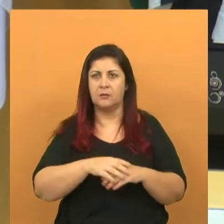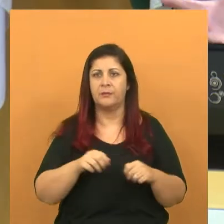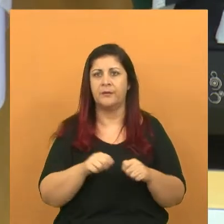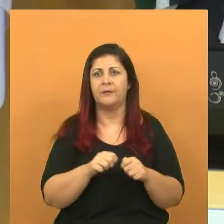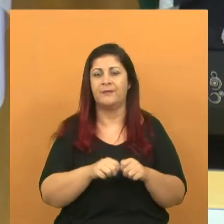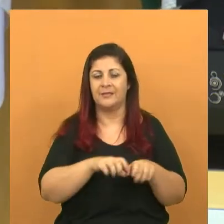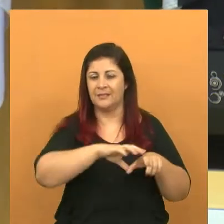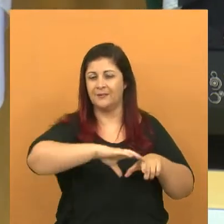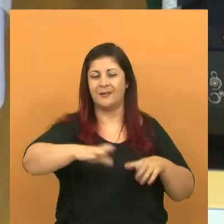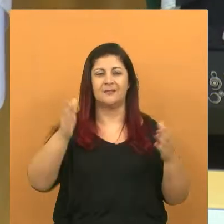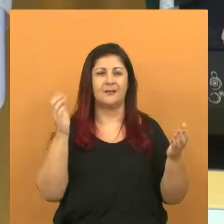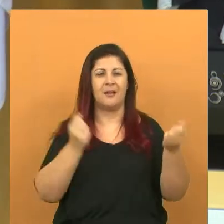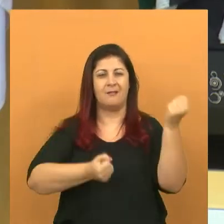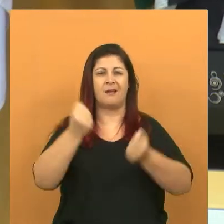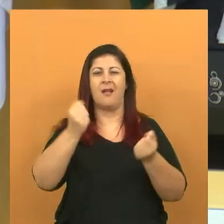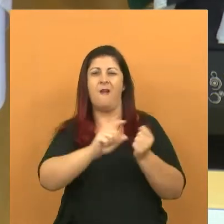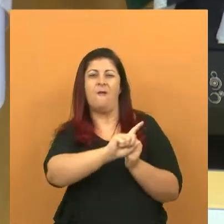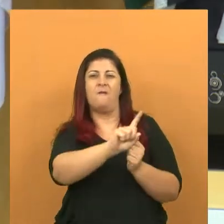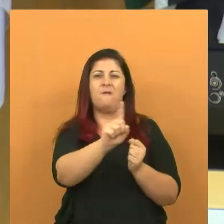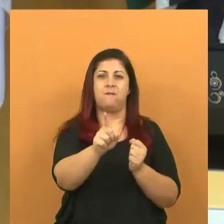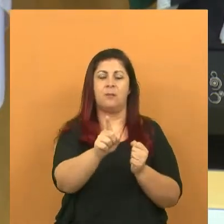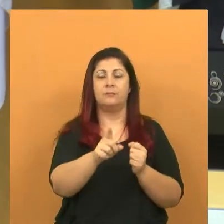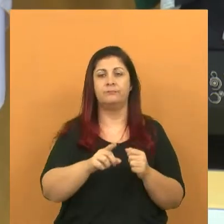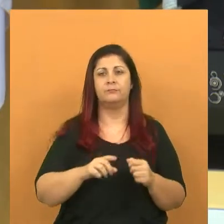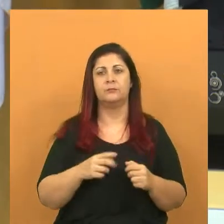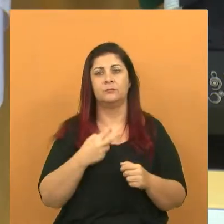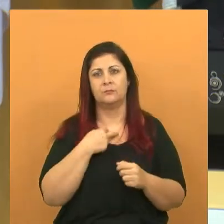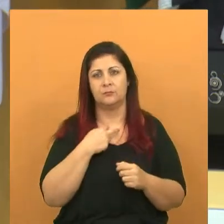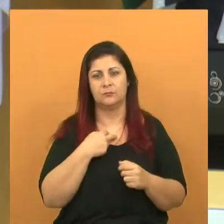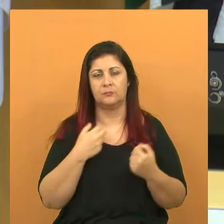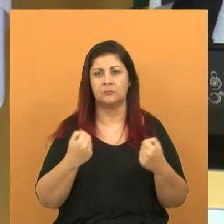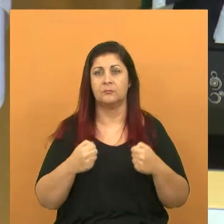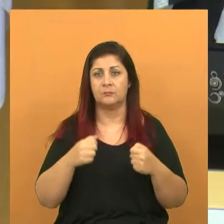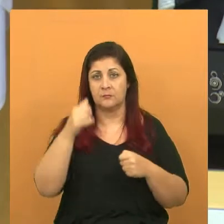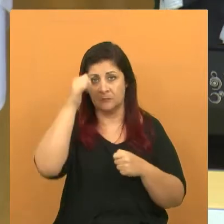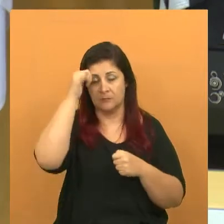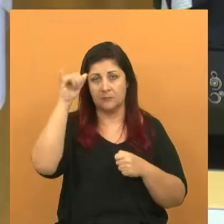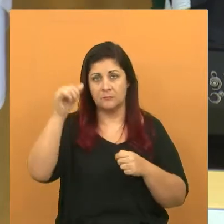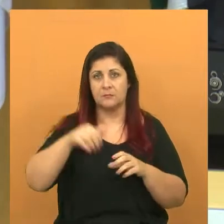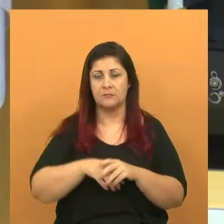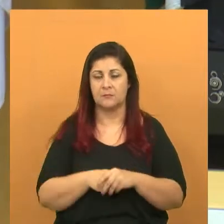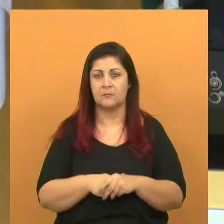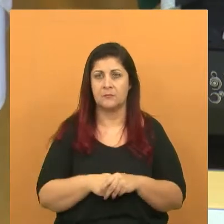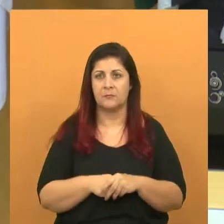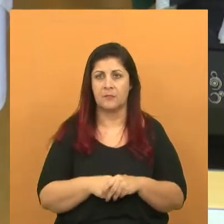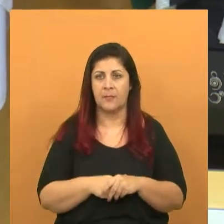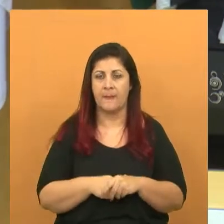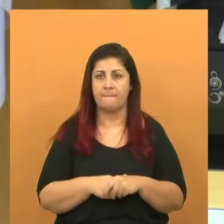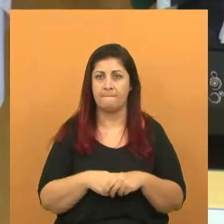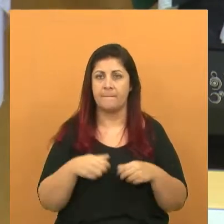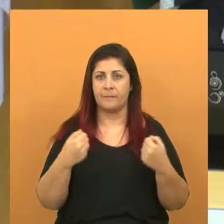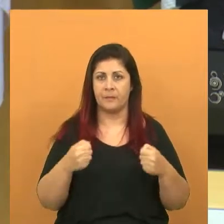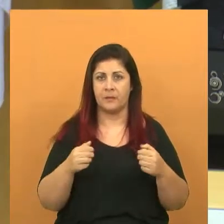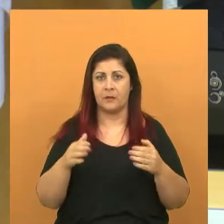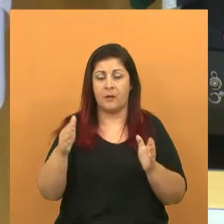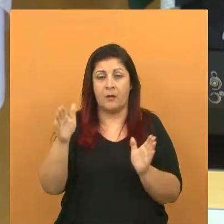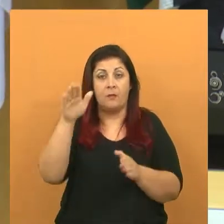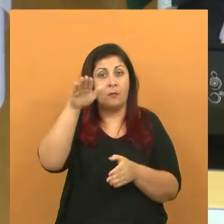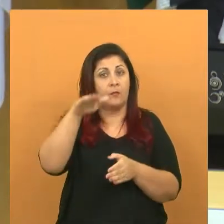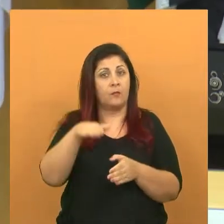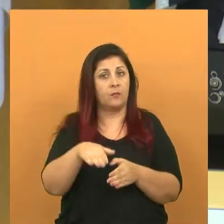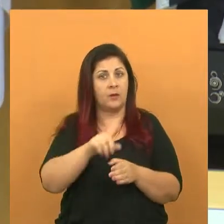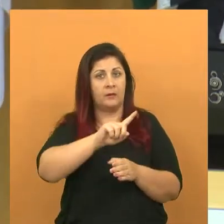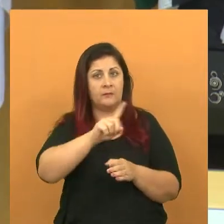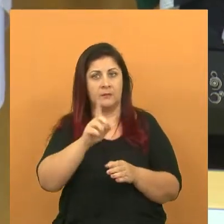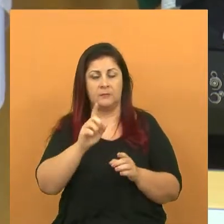daí os carros começa a abusar um pouquinho aí então a gente vê aí a necessidade a necessidade agora dos redutores de velocidade velocidade